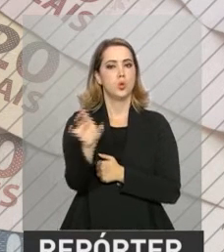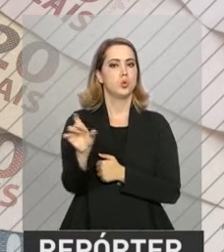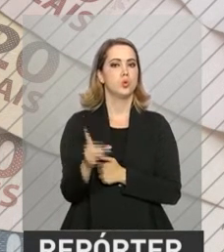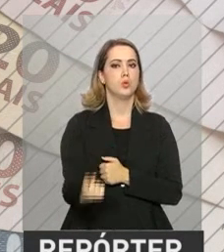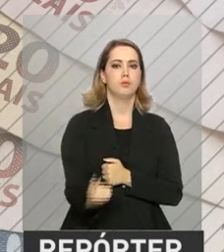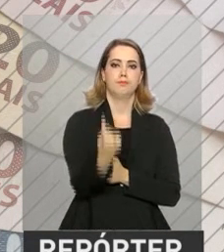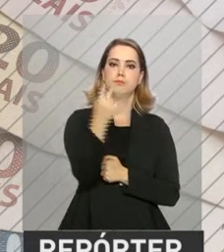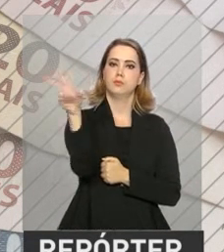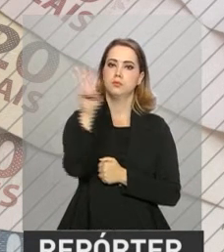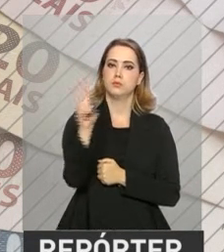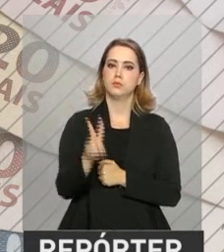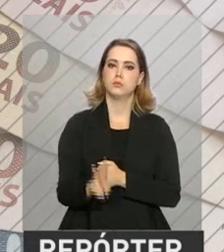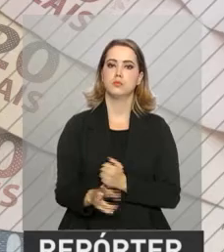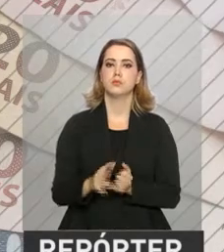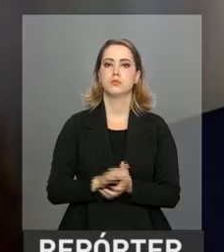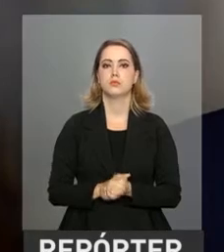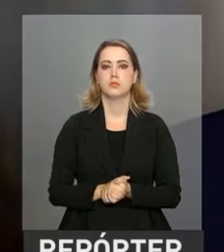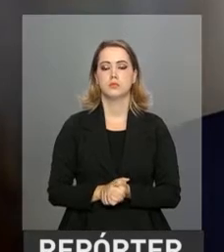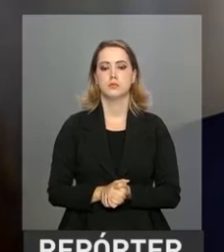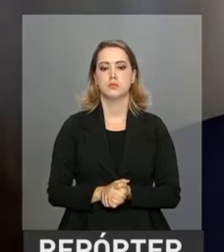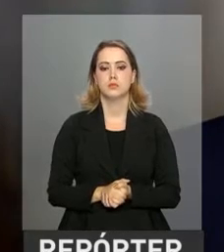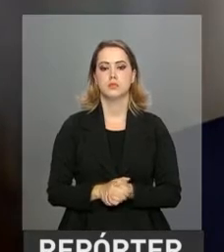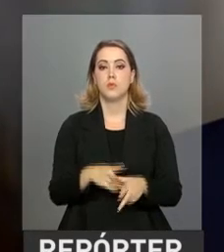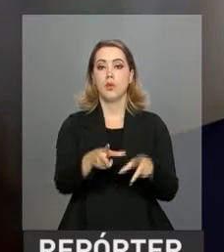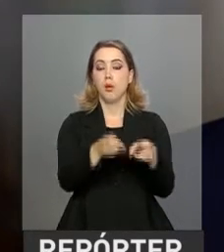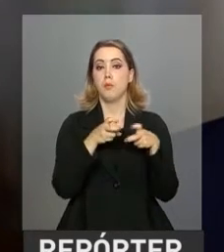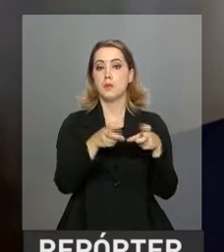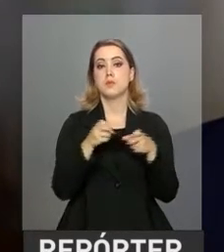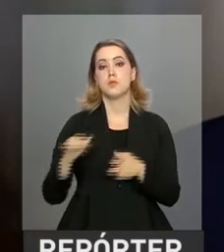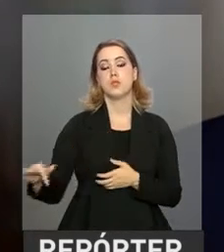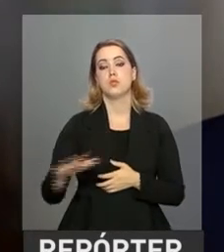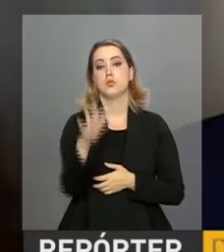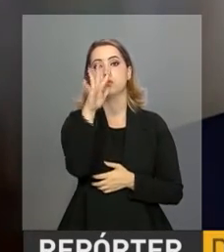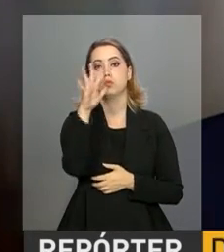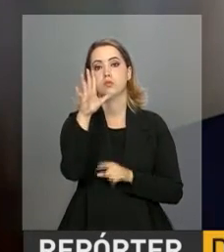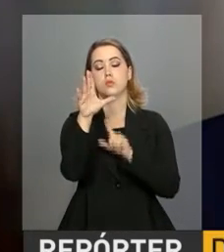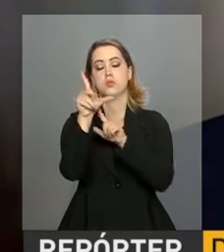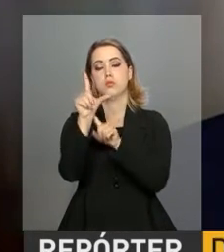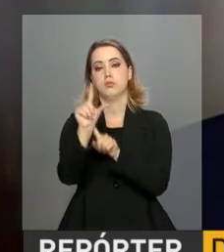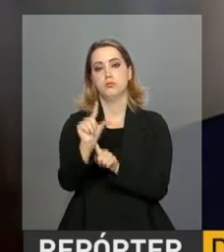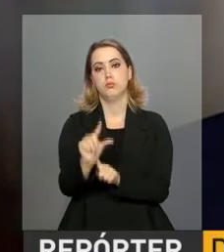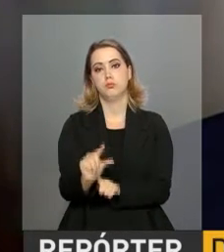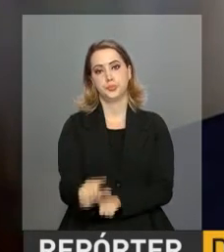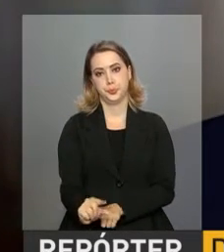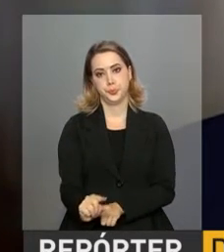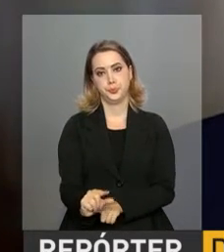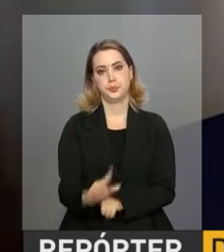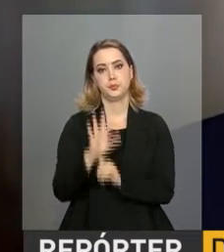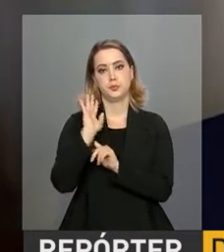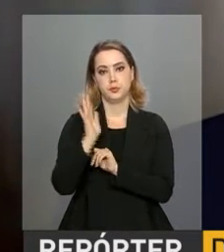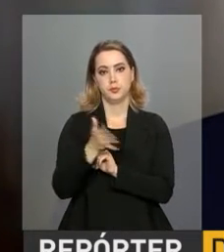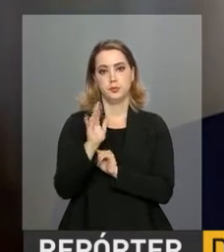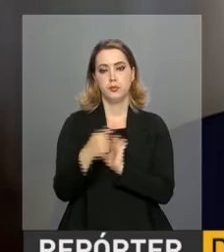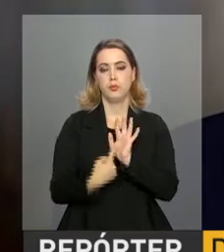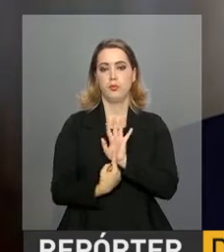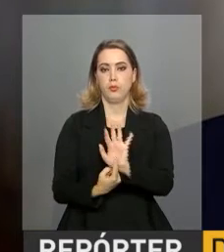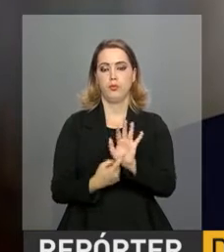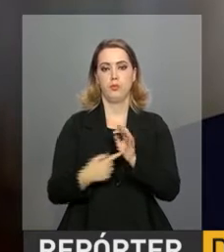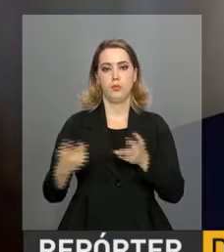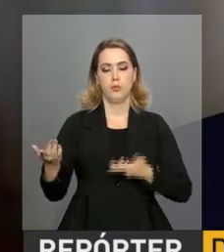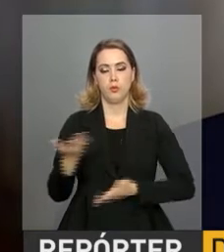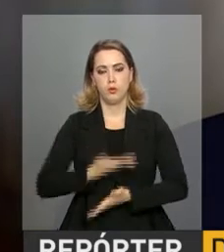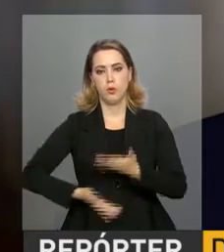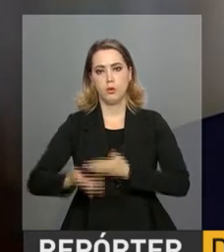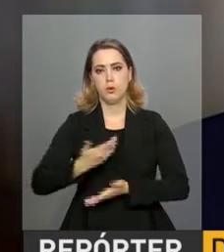uma vez em cada mandato expectativa de inflação caiu já o cenário do mercado é de